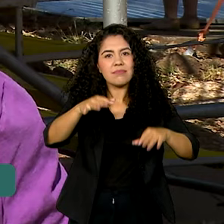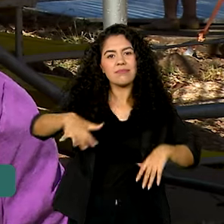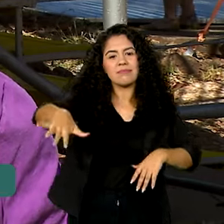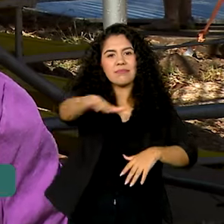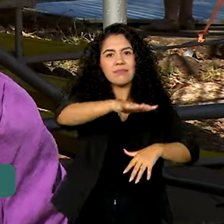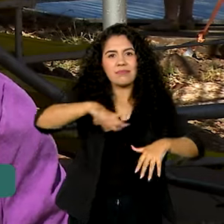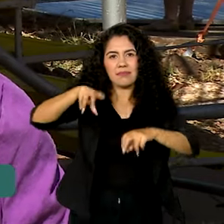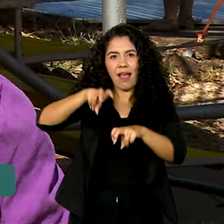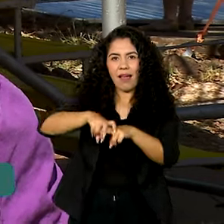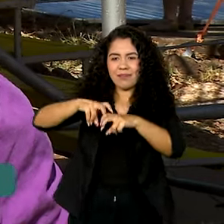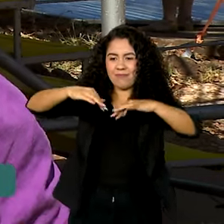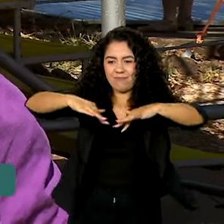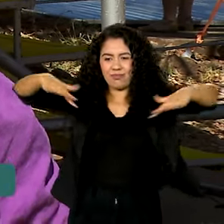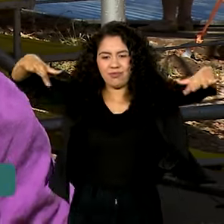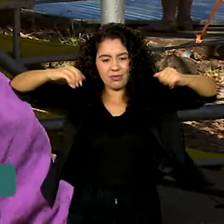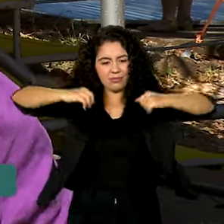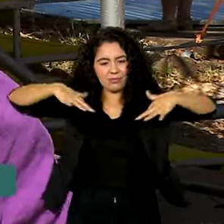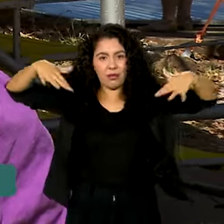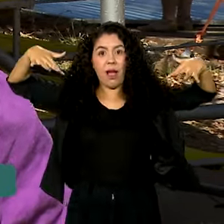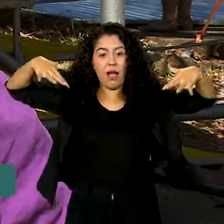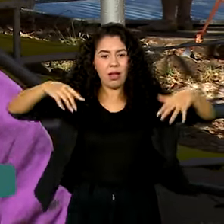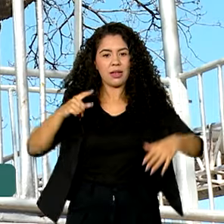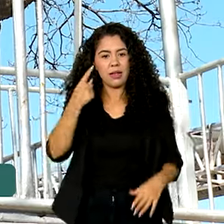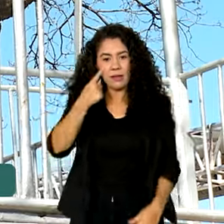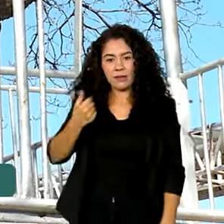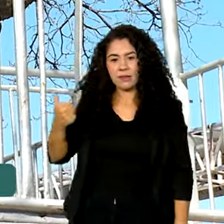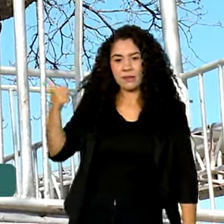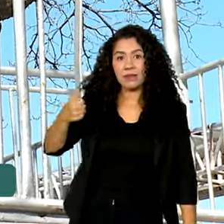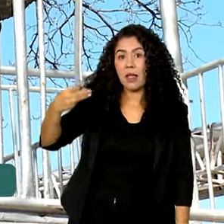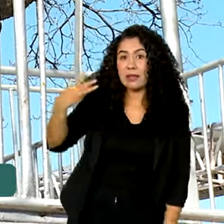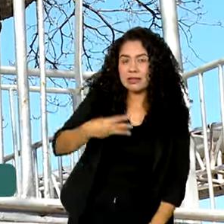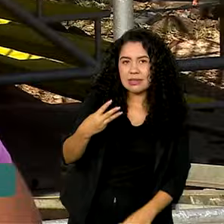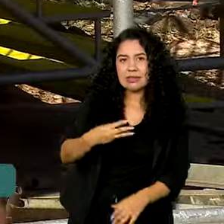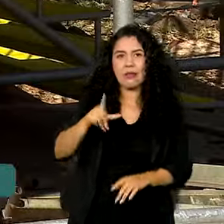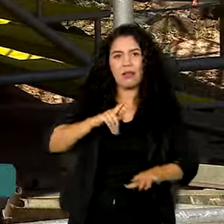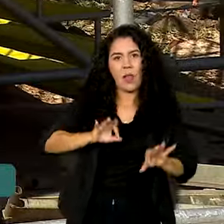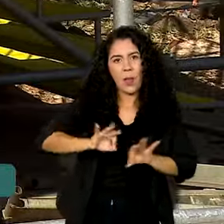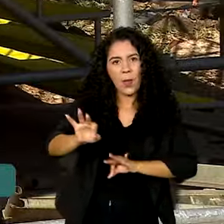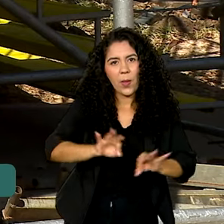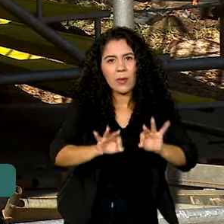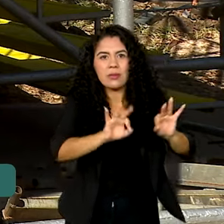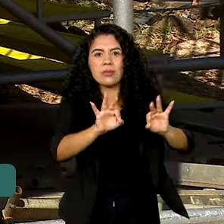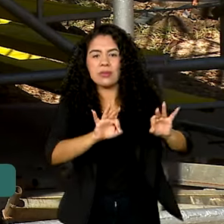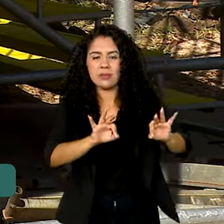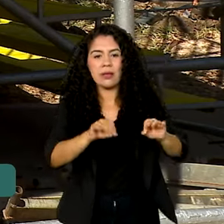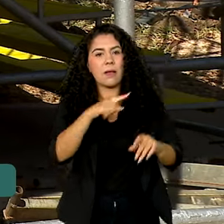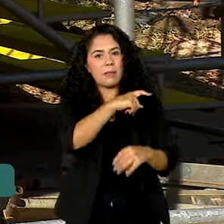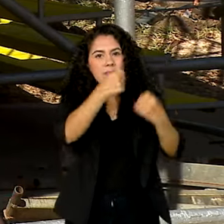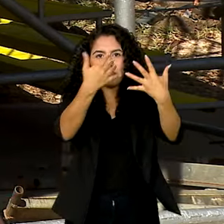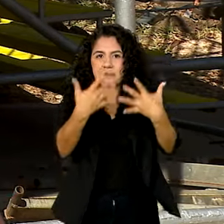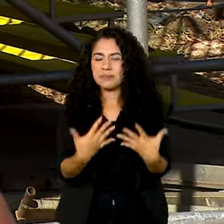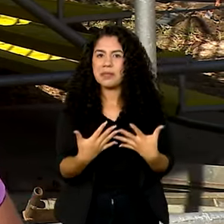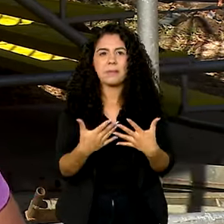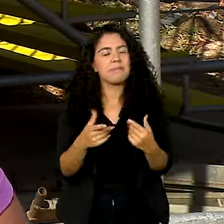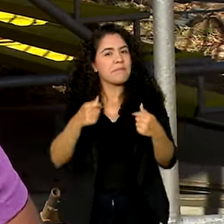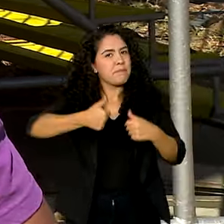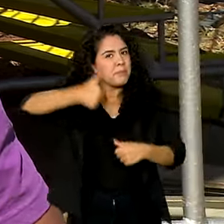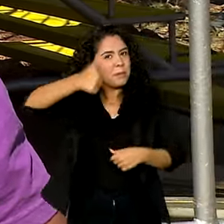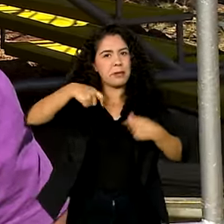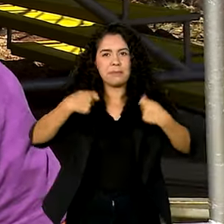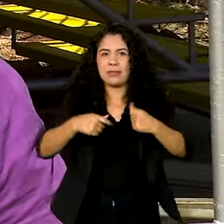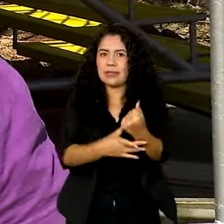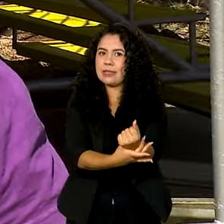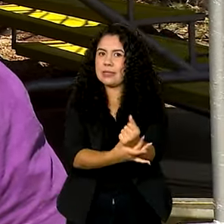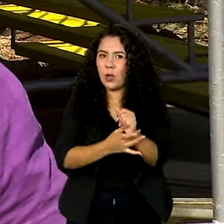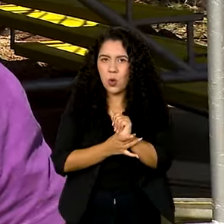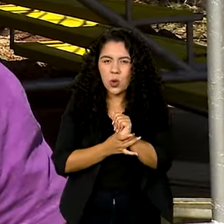Pela terceira vez, Adair coordena a montagem das estruturas. Em primeiro lugar, a segurança, né? A segurança e o compromisso com a empresa